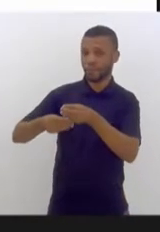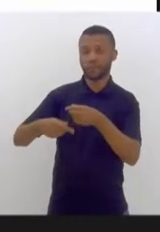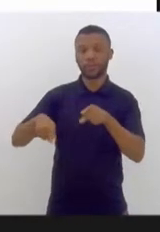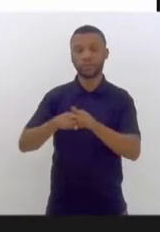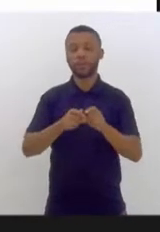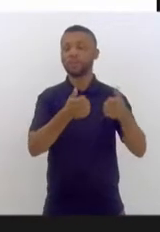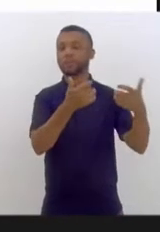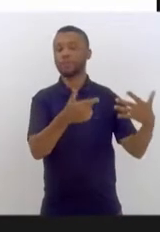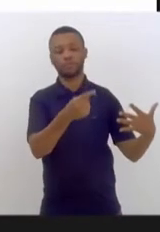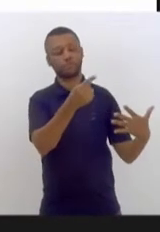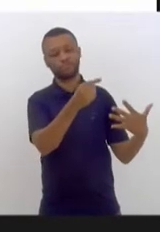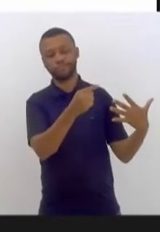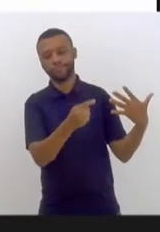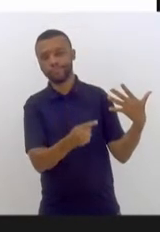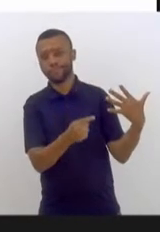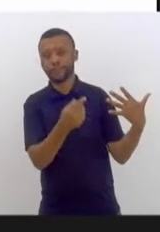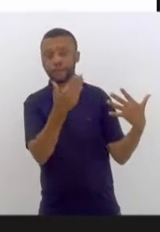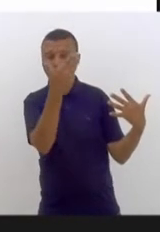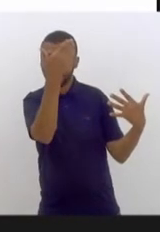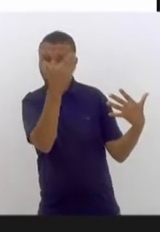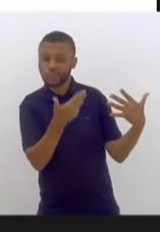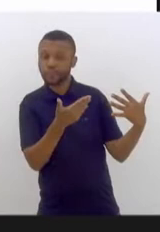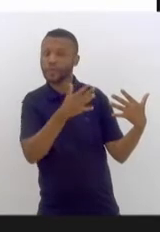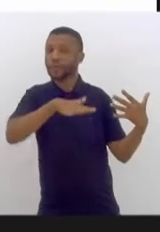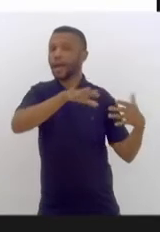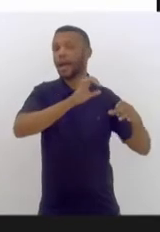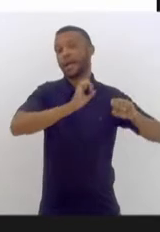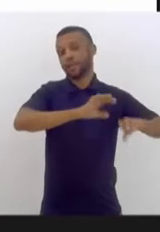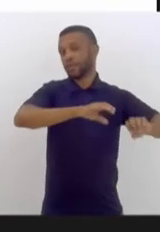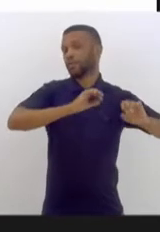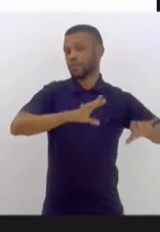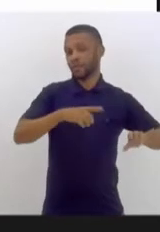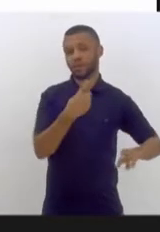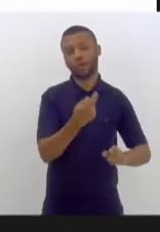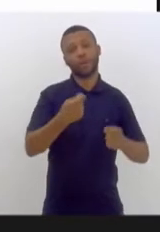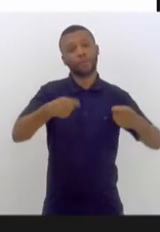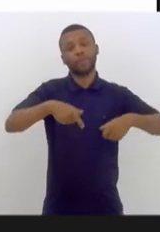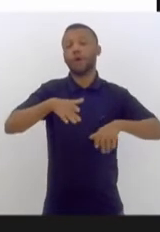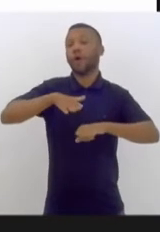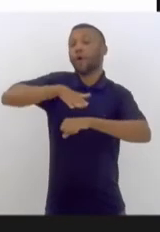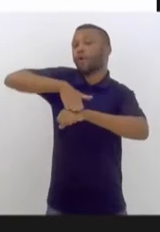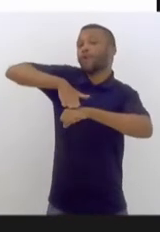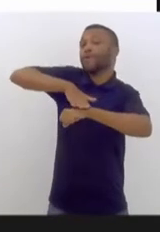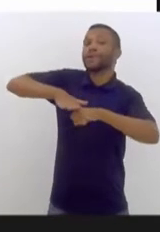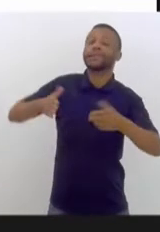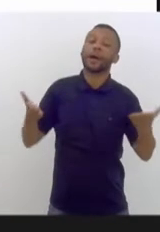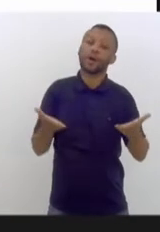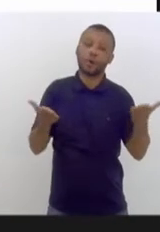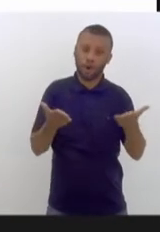da educação, que teríamos que conversar agora, o prazo também.